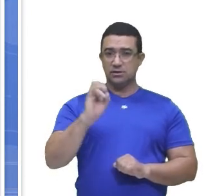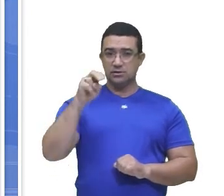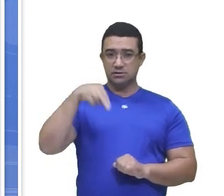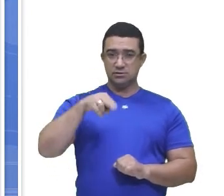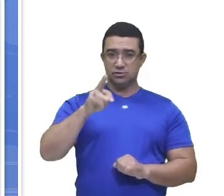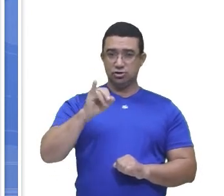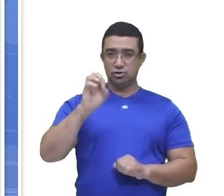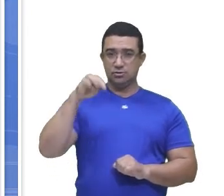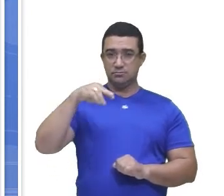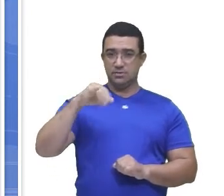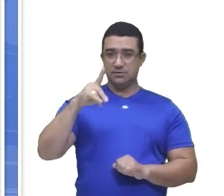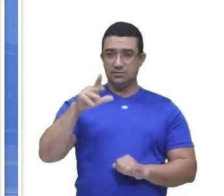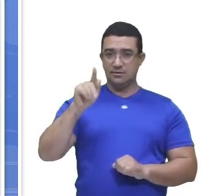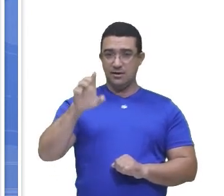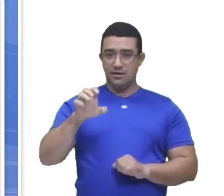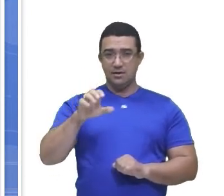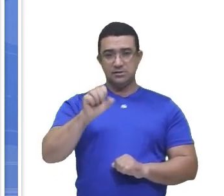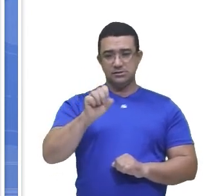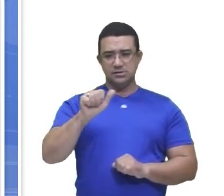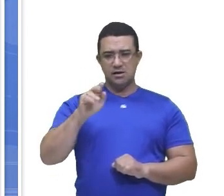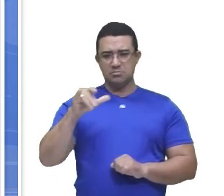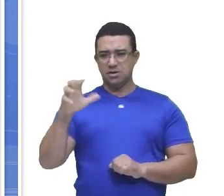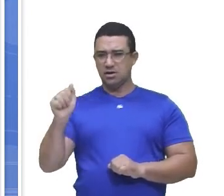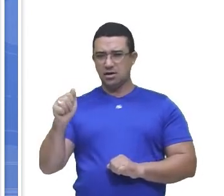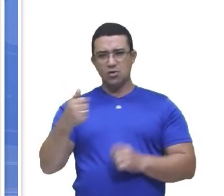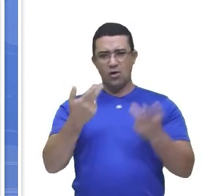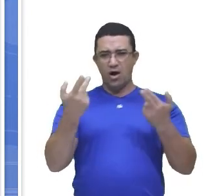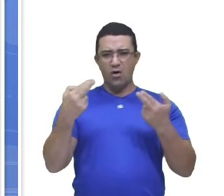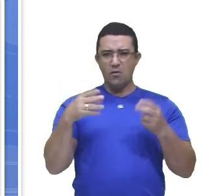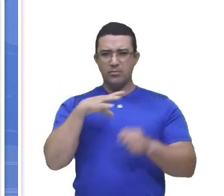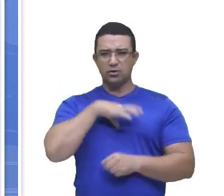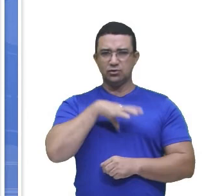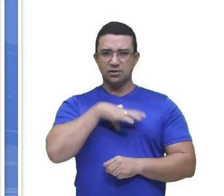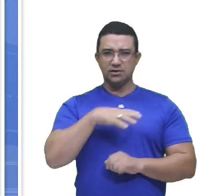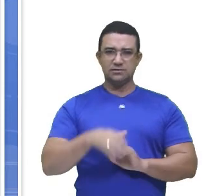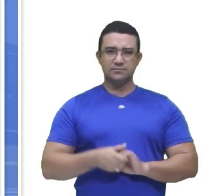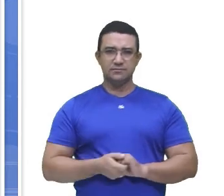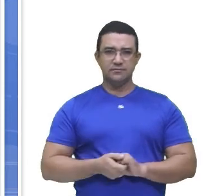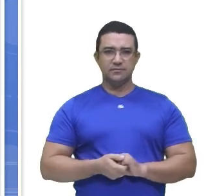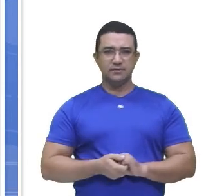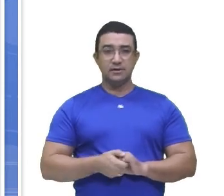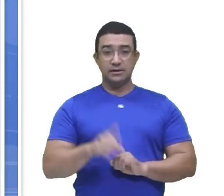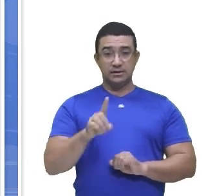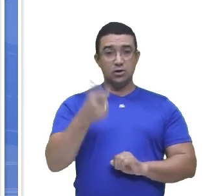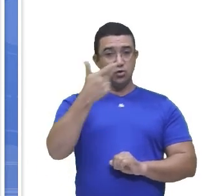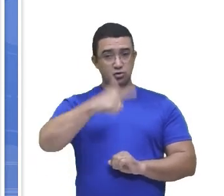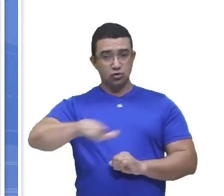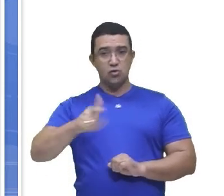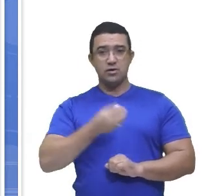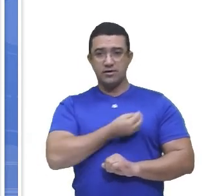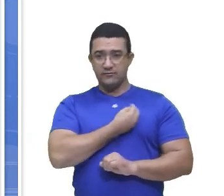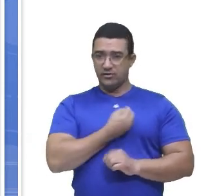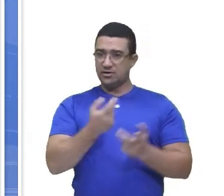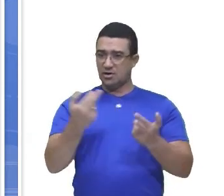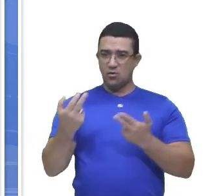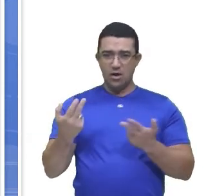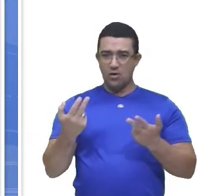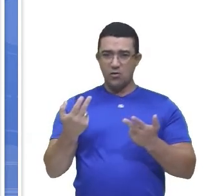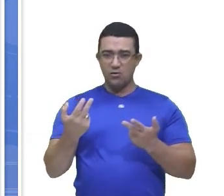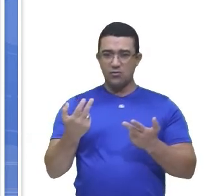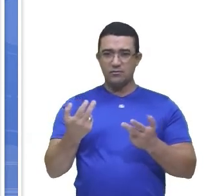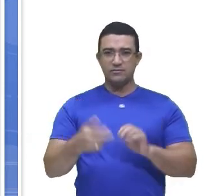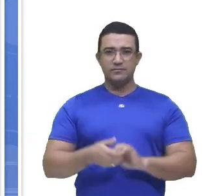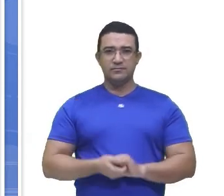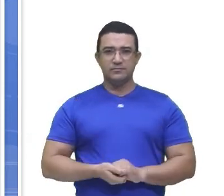tônica sabia é a mesma no português, não tem, continua, ou continua, vida ou vida, a tônica é a mesma, não tem heterotônico